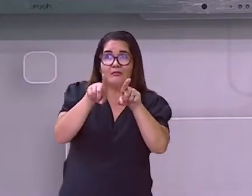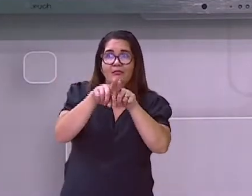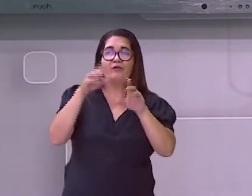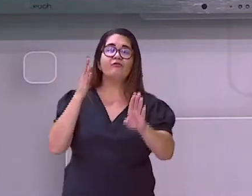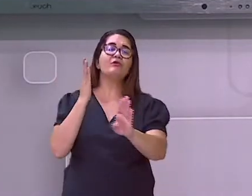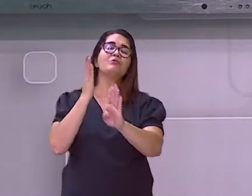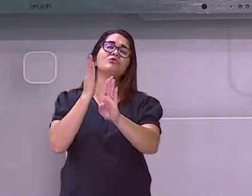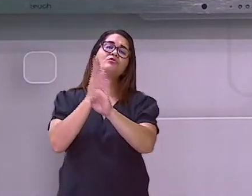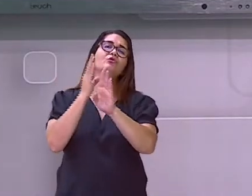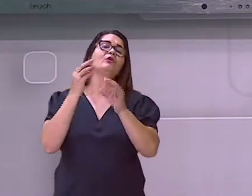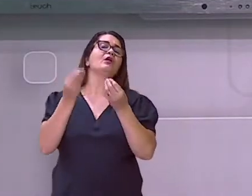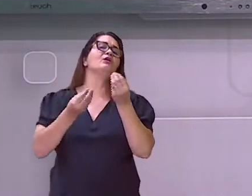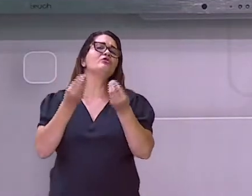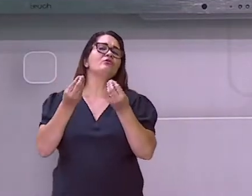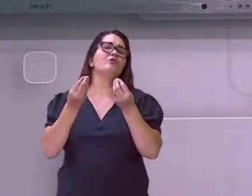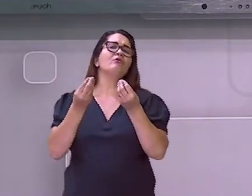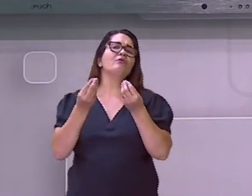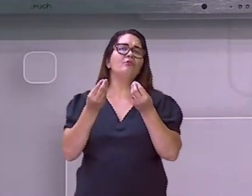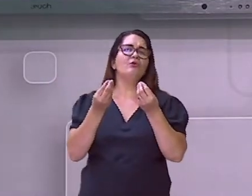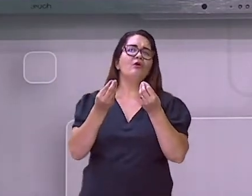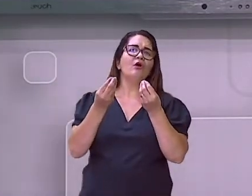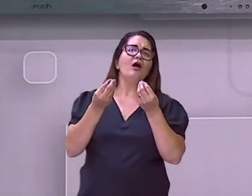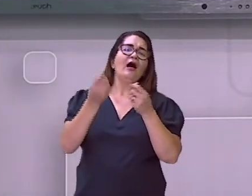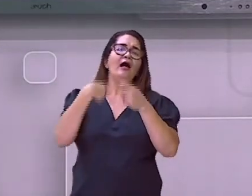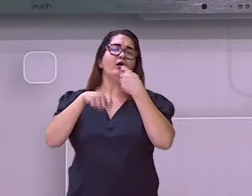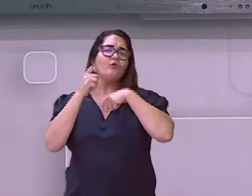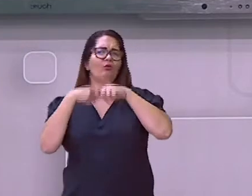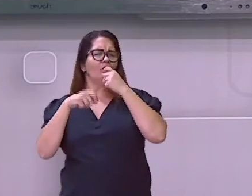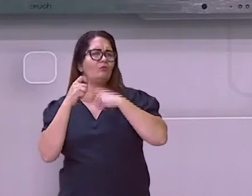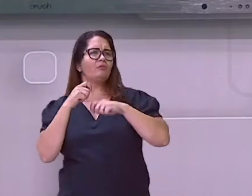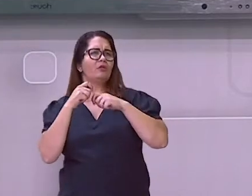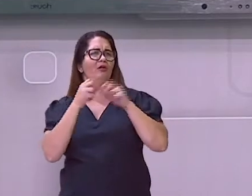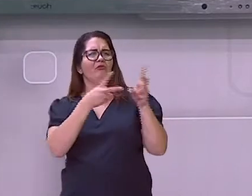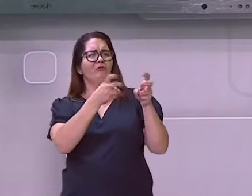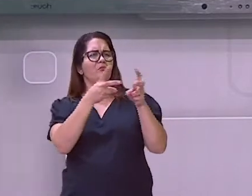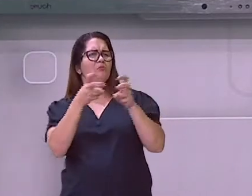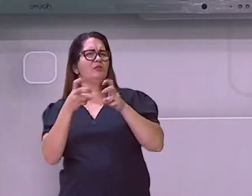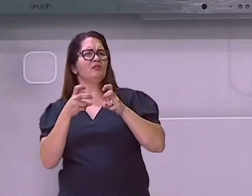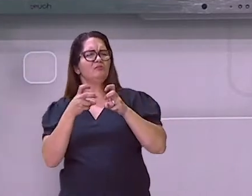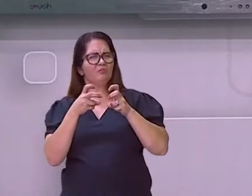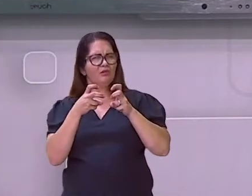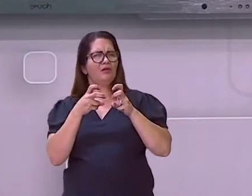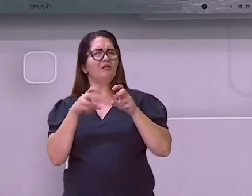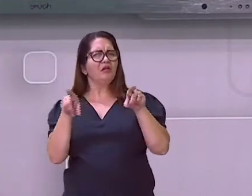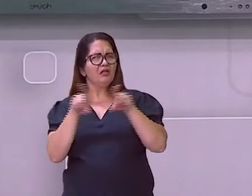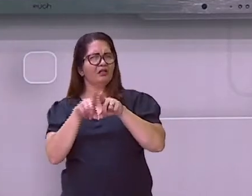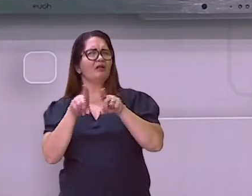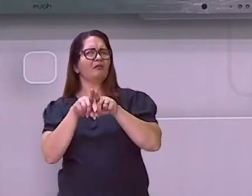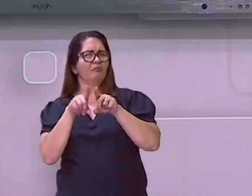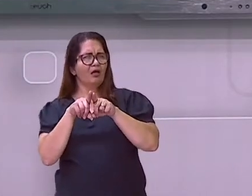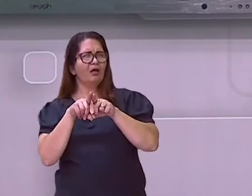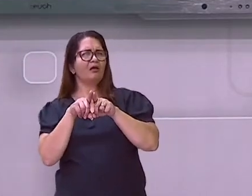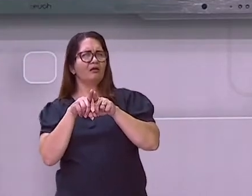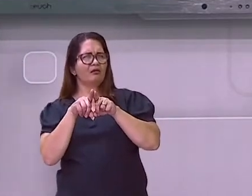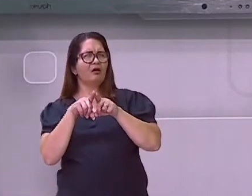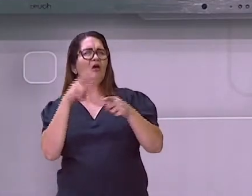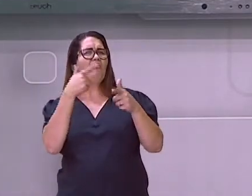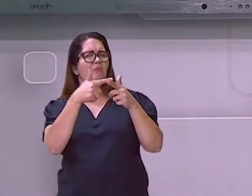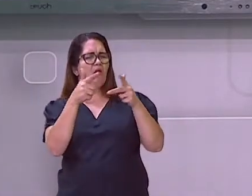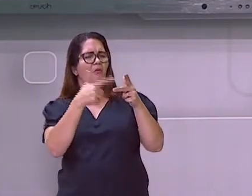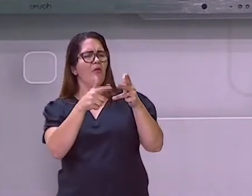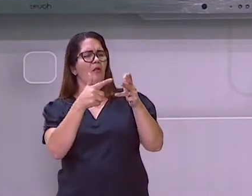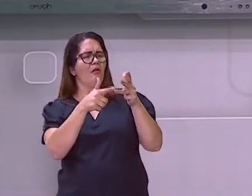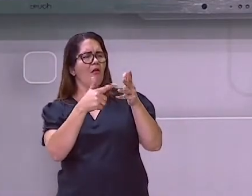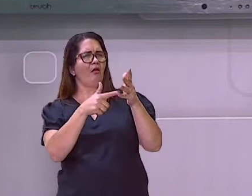mais frágil até do que a economia brasileira. Se você adentrar no leste